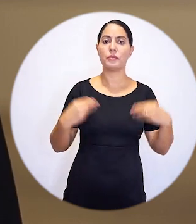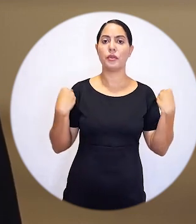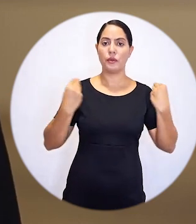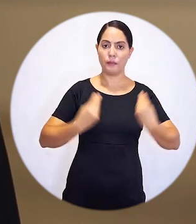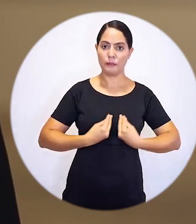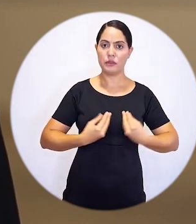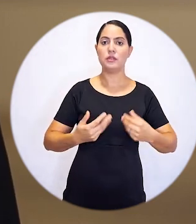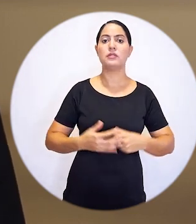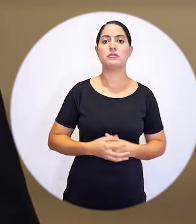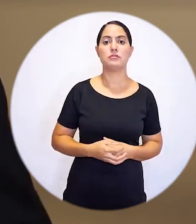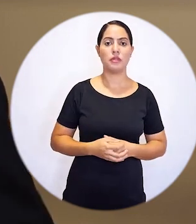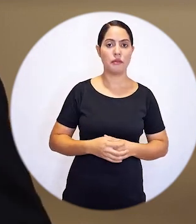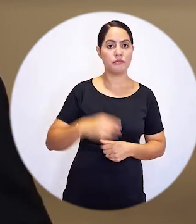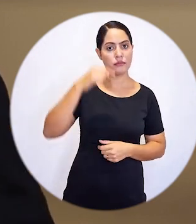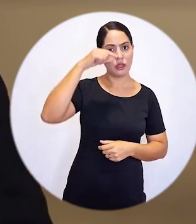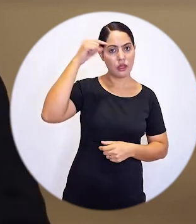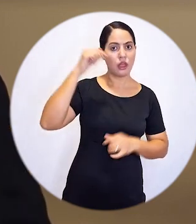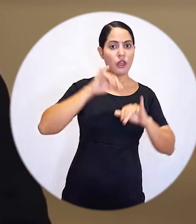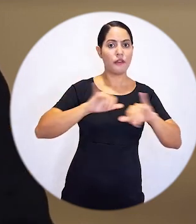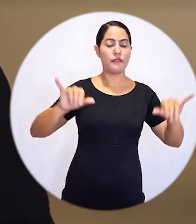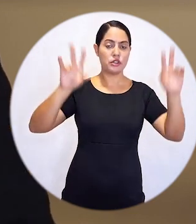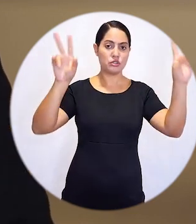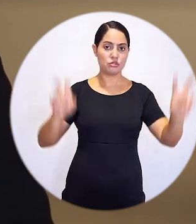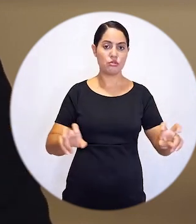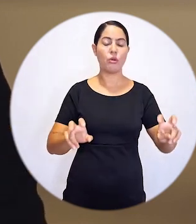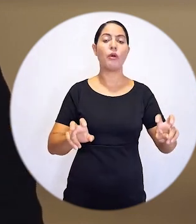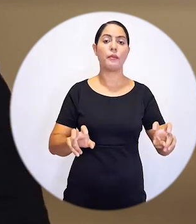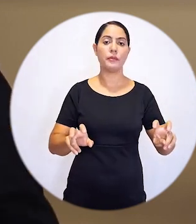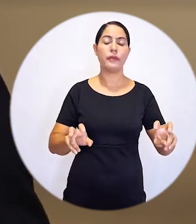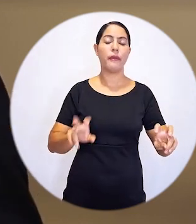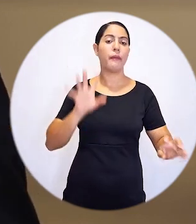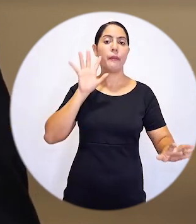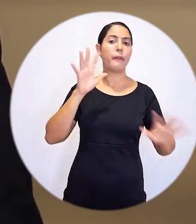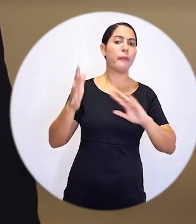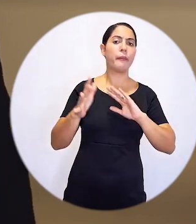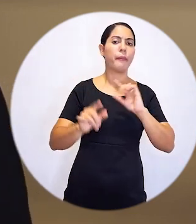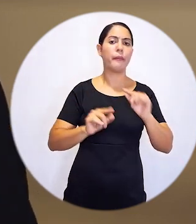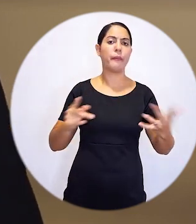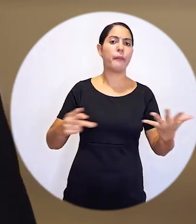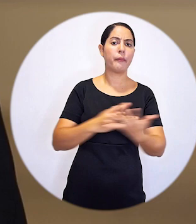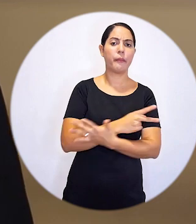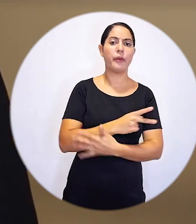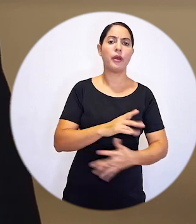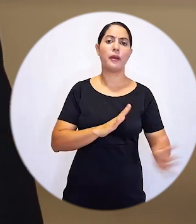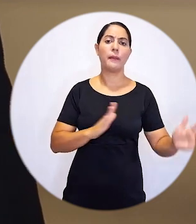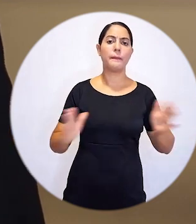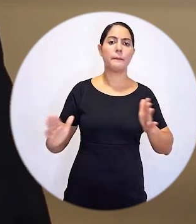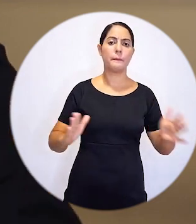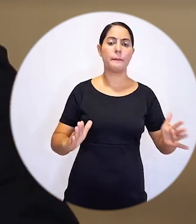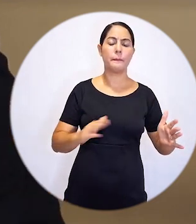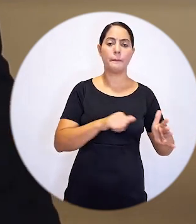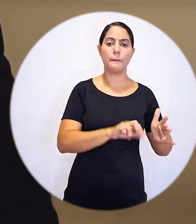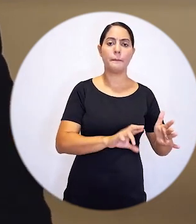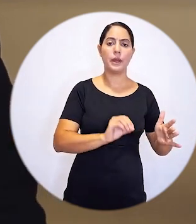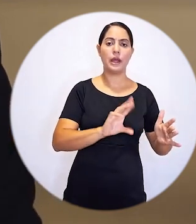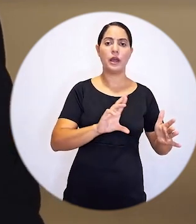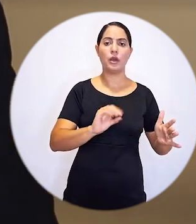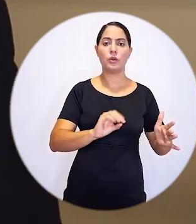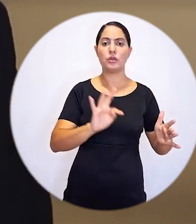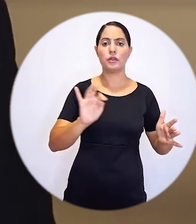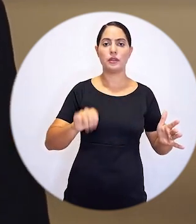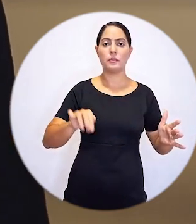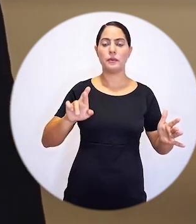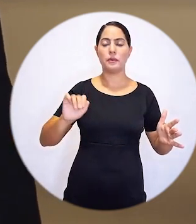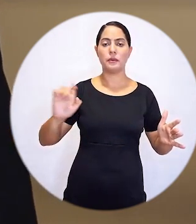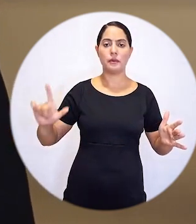ministro Gilmar Mendes, que visa discutir em síntese a decisão do Supremo sobre o marco temporal. Na sequência, o